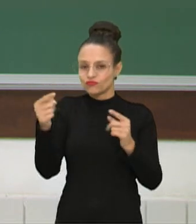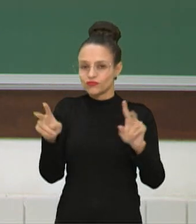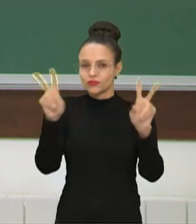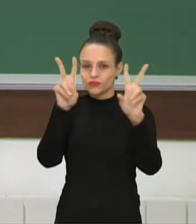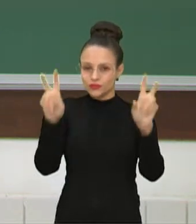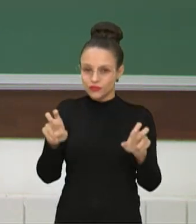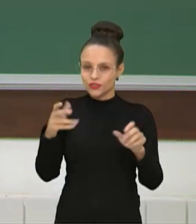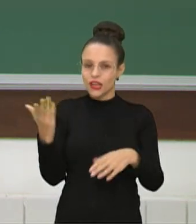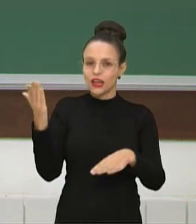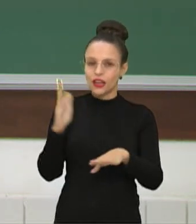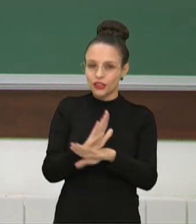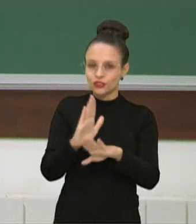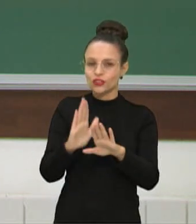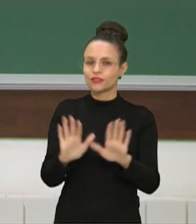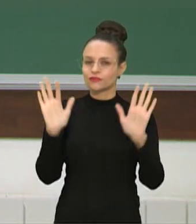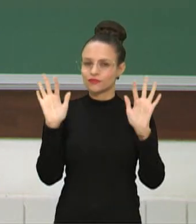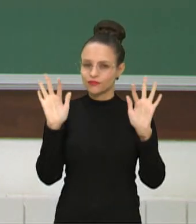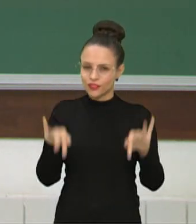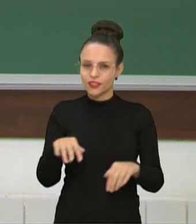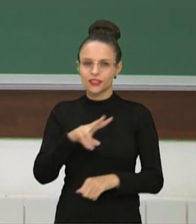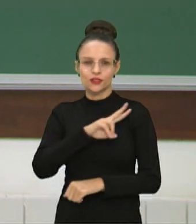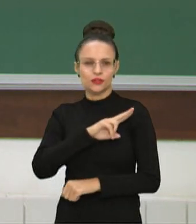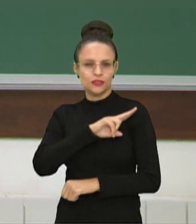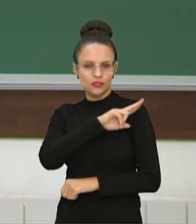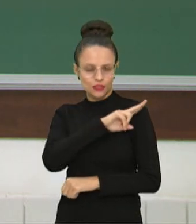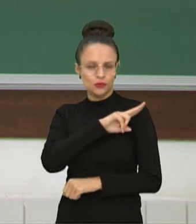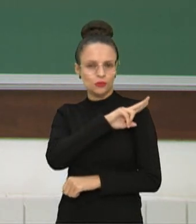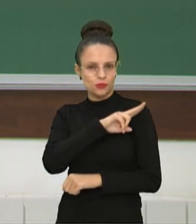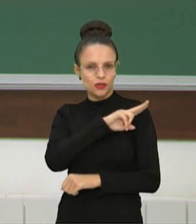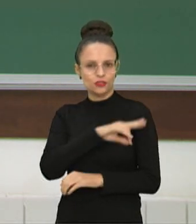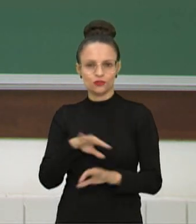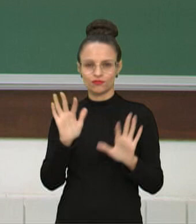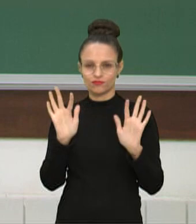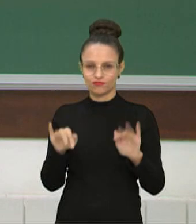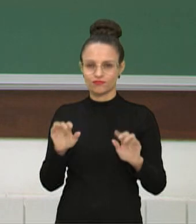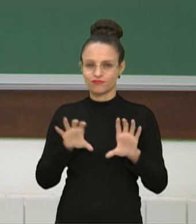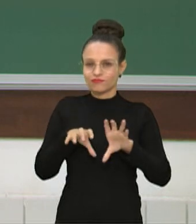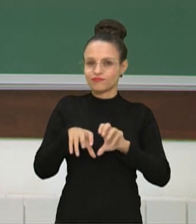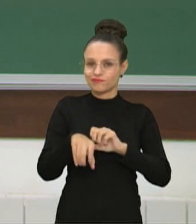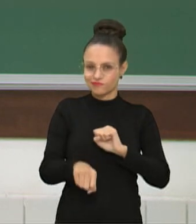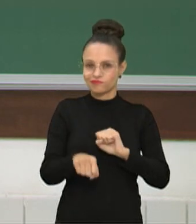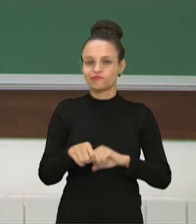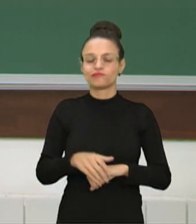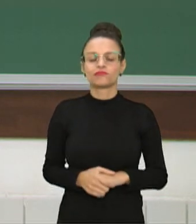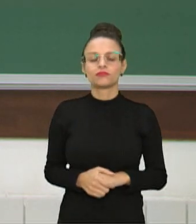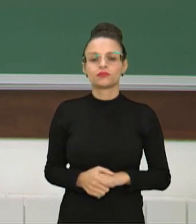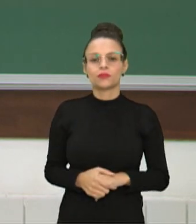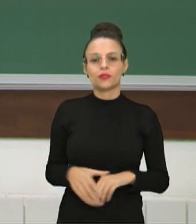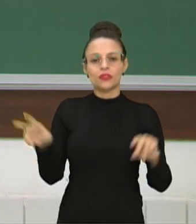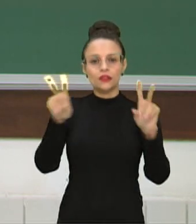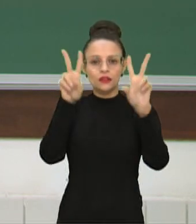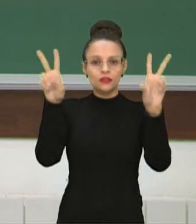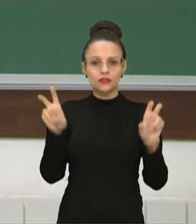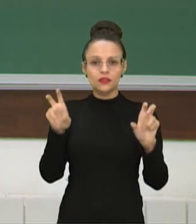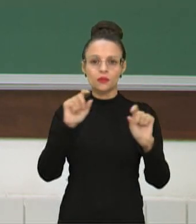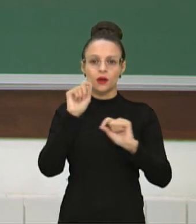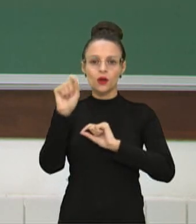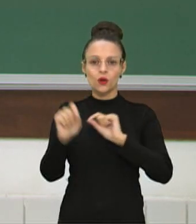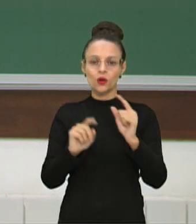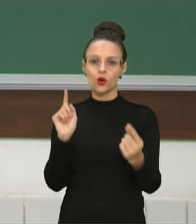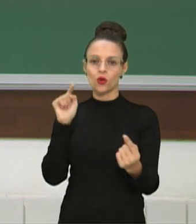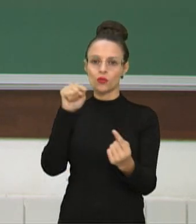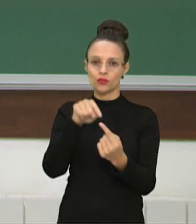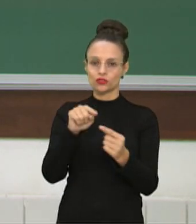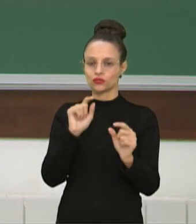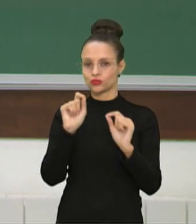nesta empreitada aí para finalizar o ensino médio, terceiro ano. O que é o tema de hoje? Quais são os objetivos